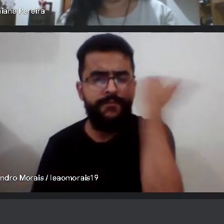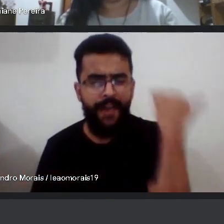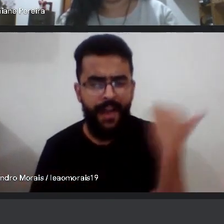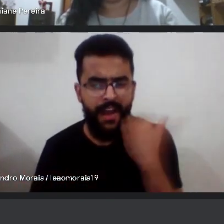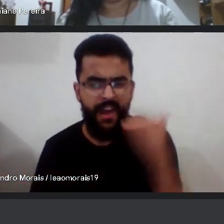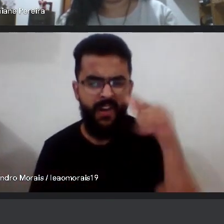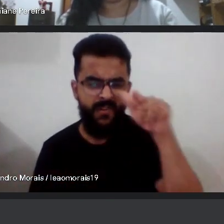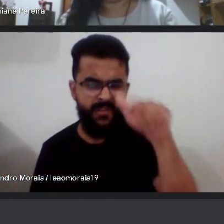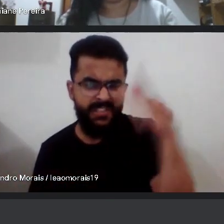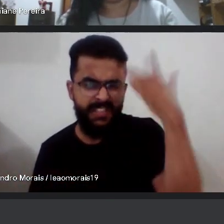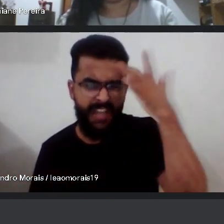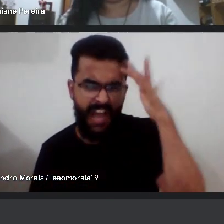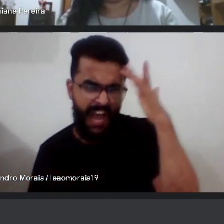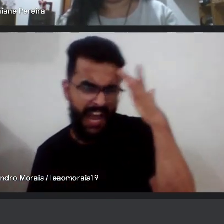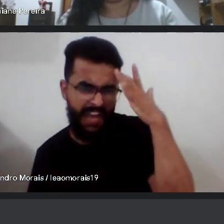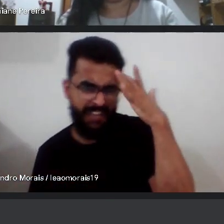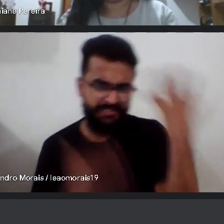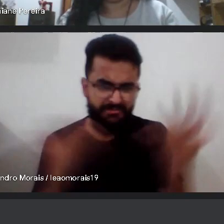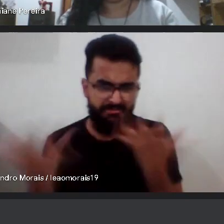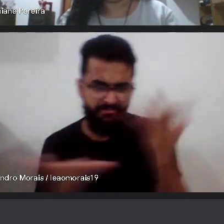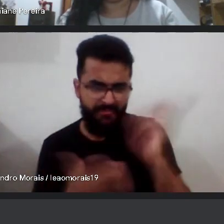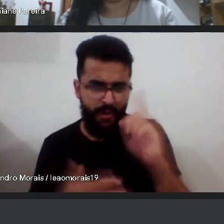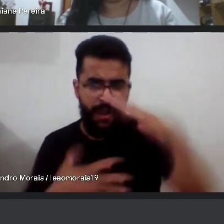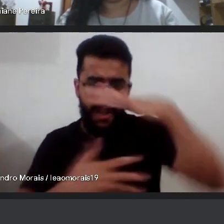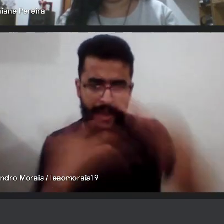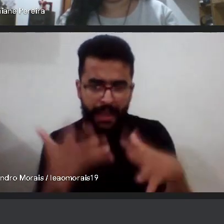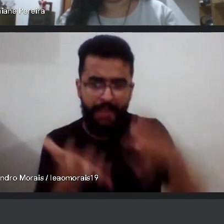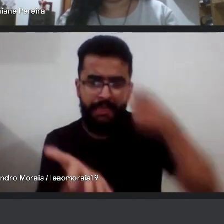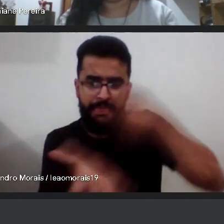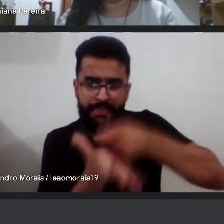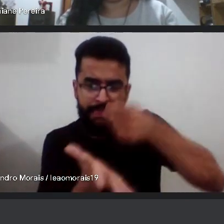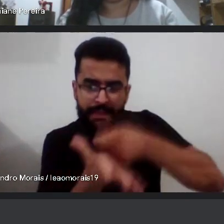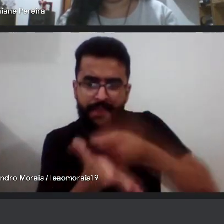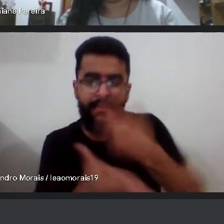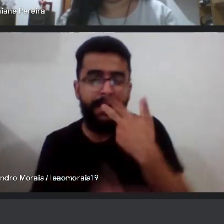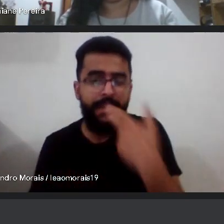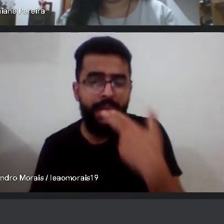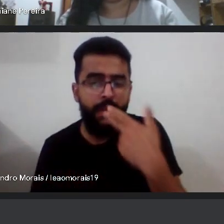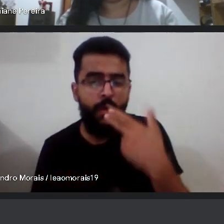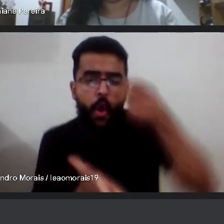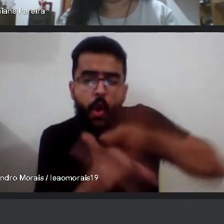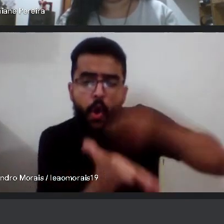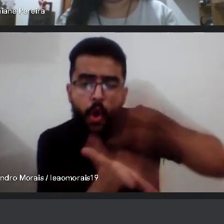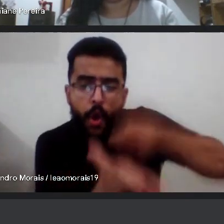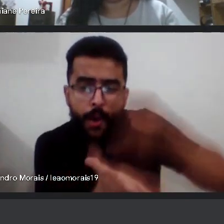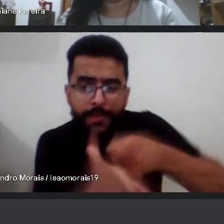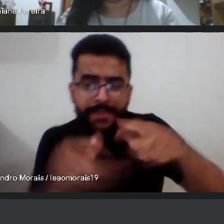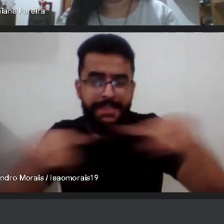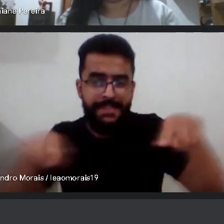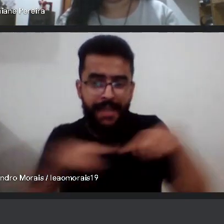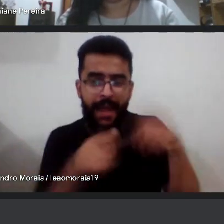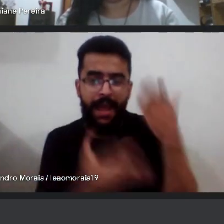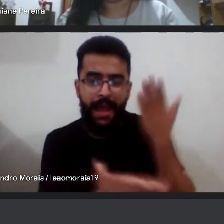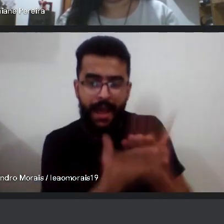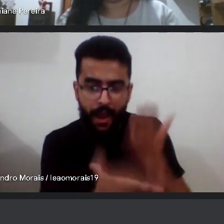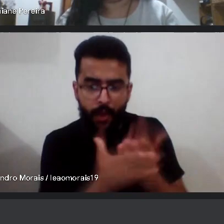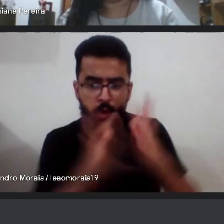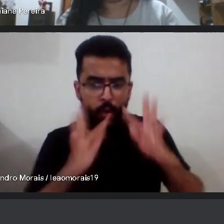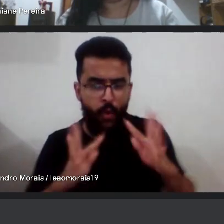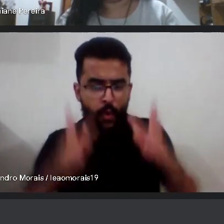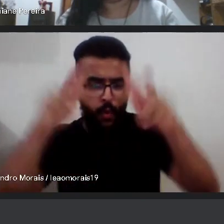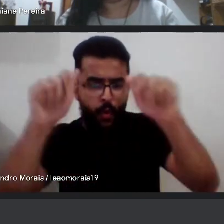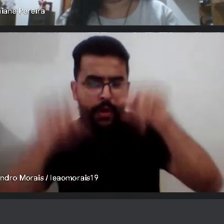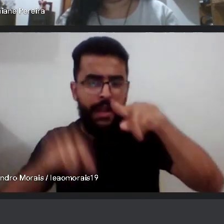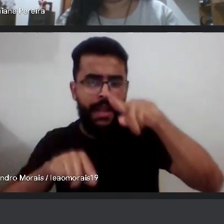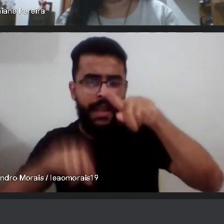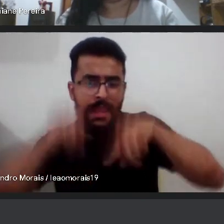A segunda pergunta é, Flaviane, você acha que a Libras ela deveria ser obrigatória dentro da